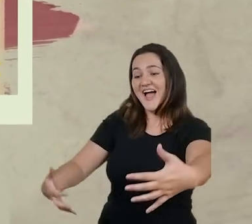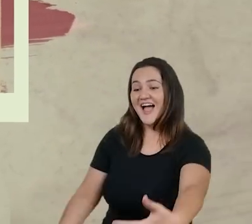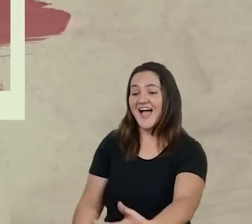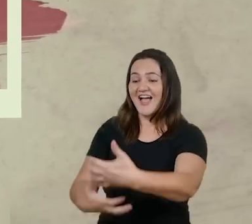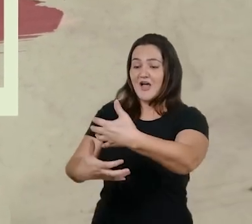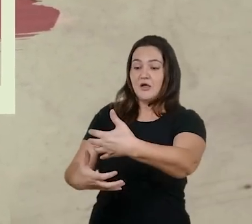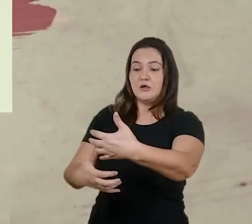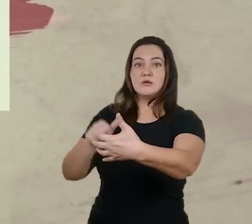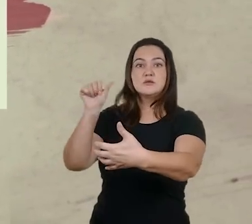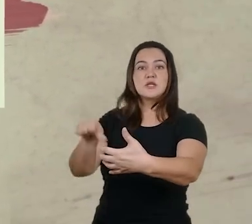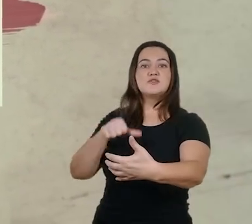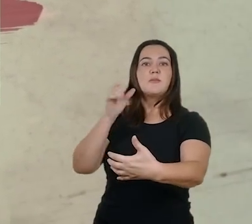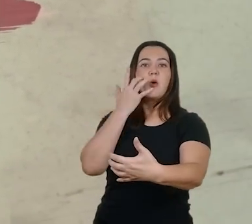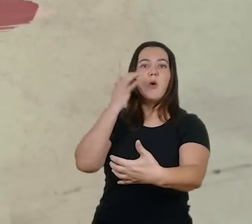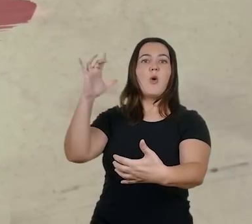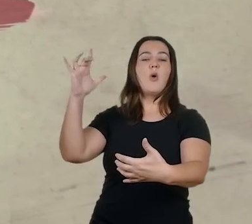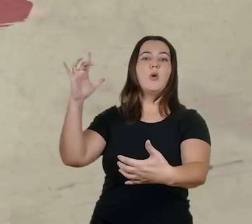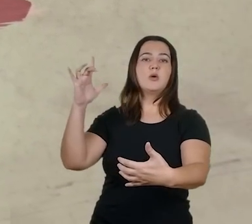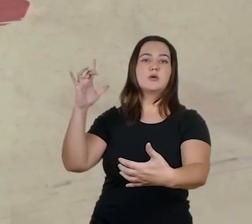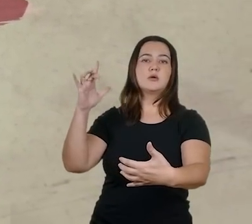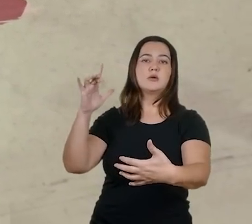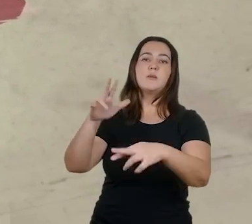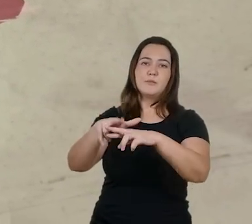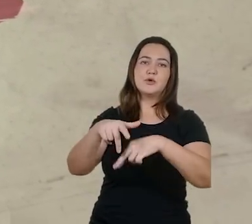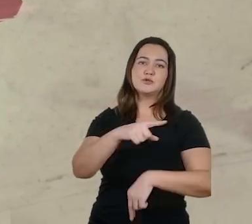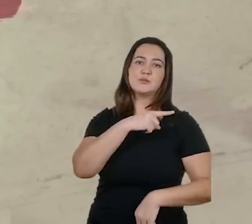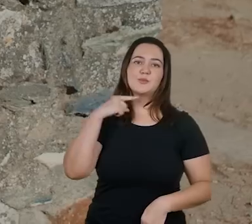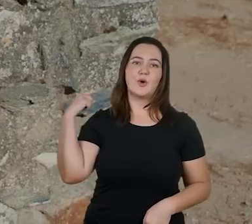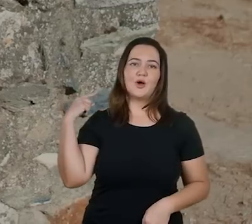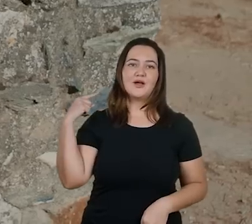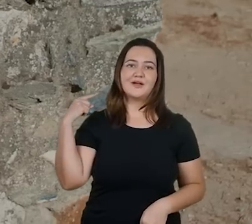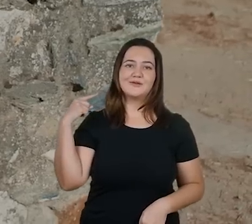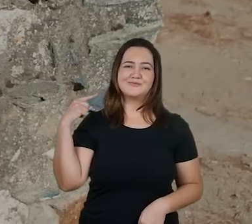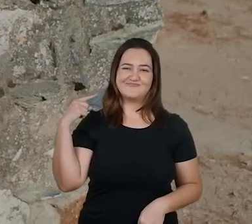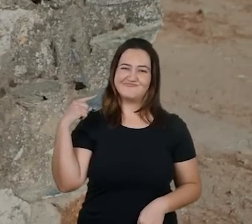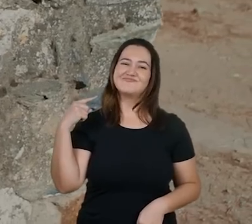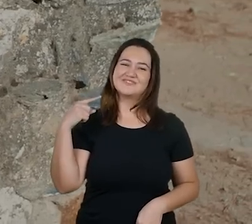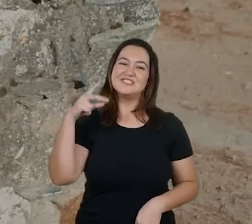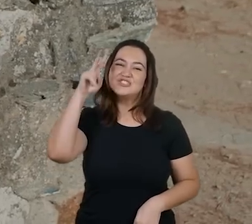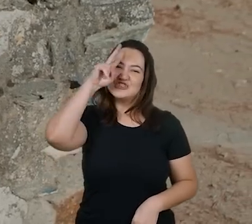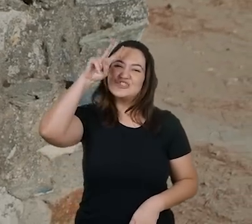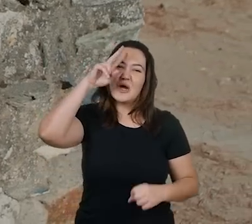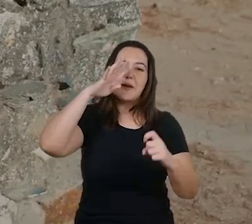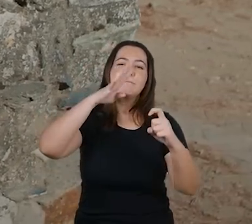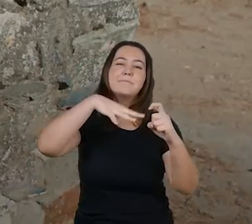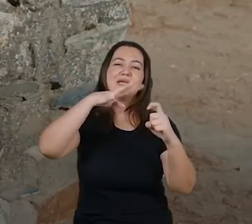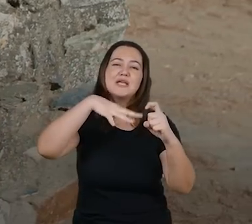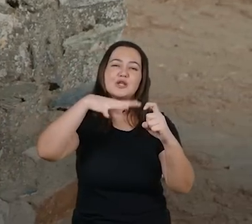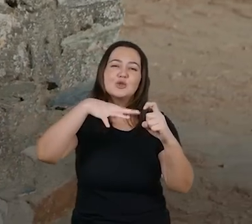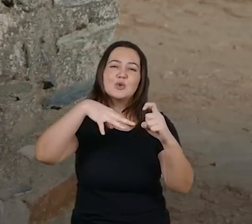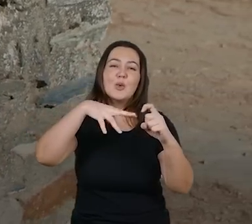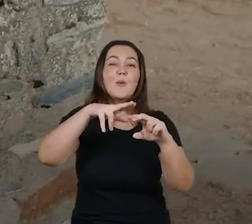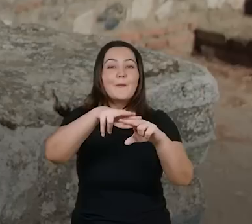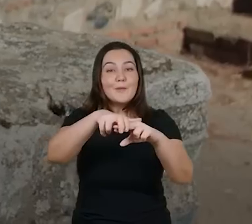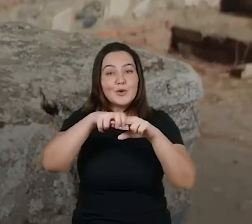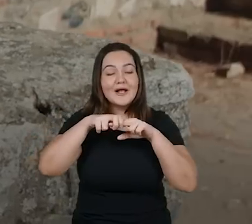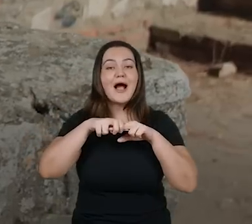uma estátua de ouro. E de acordo com alguns historiadores, este mito, essa lenda, foi